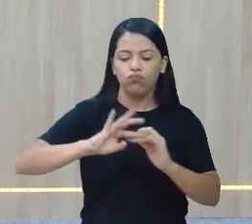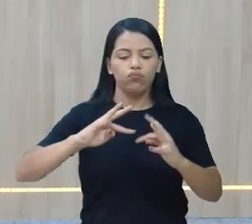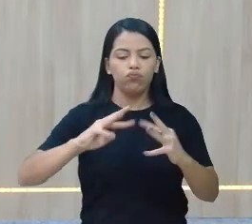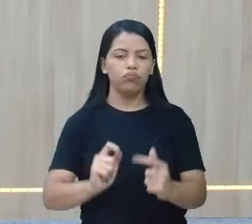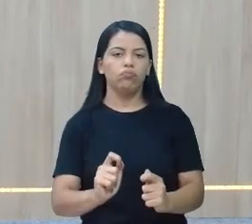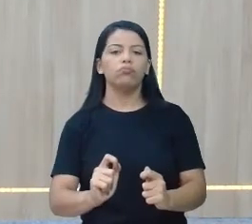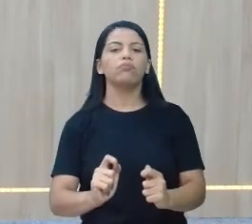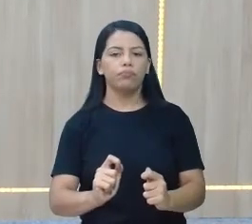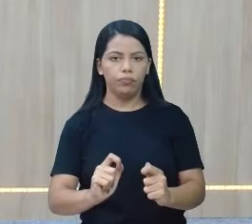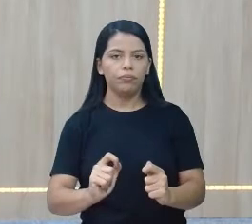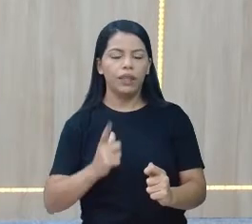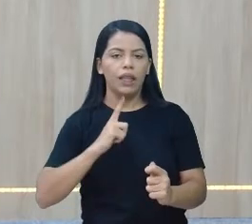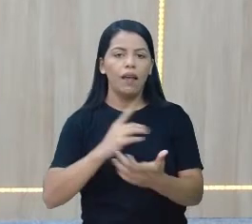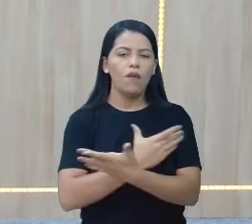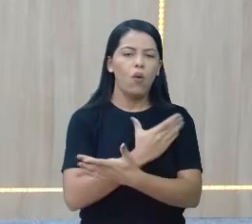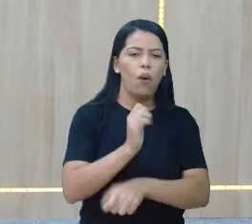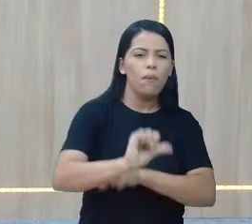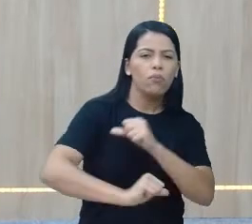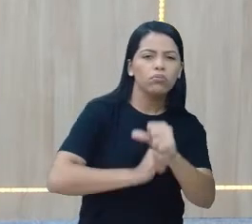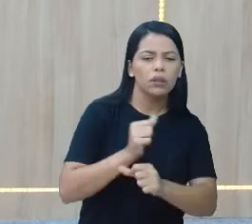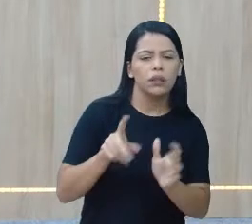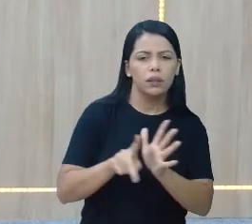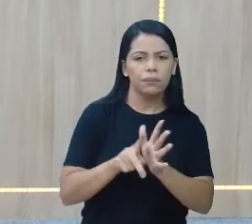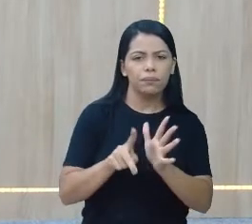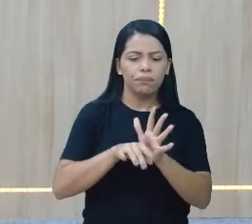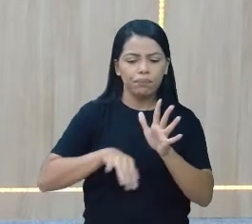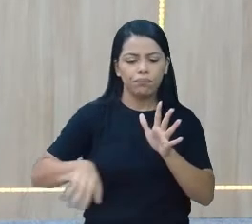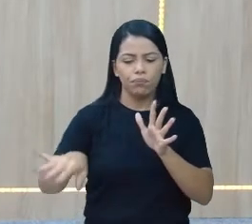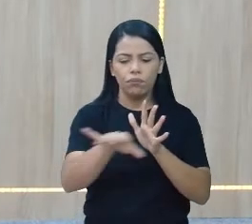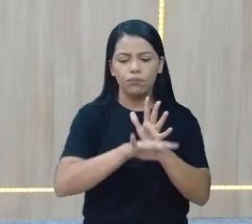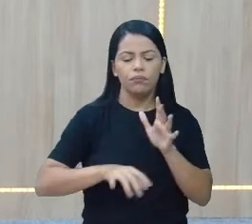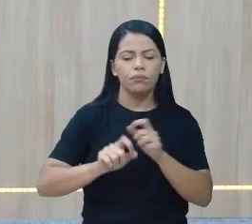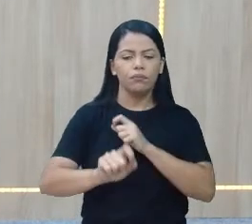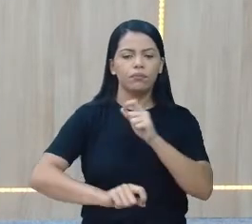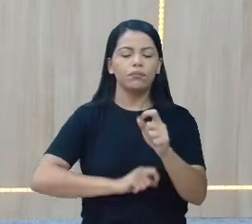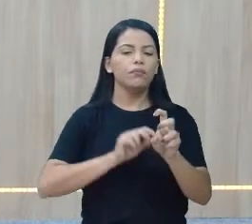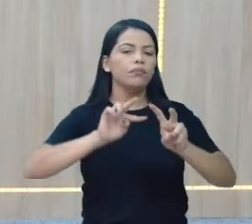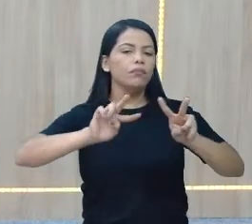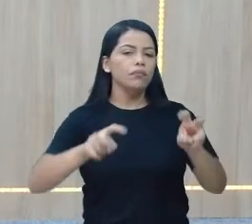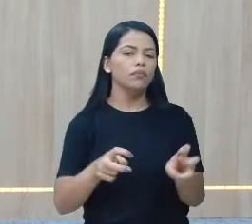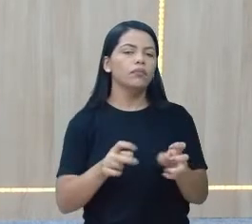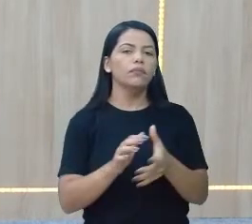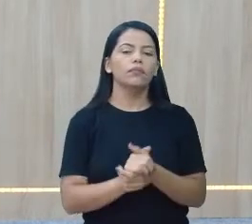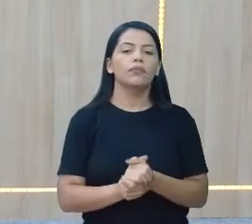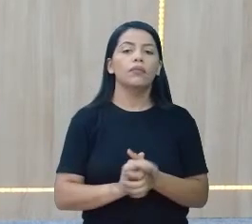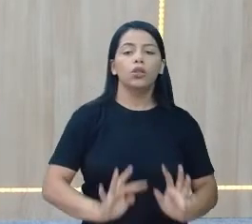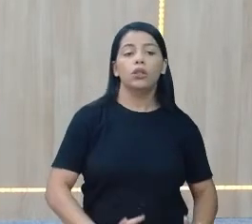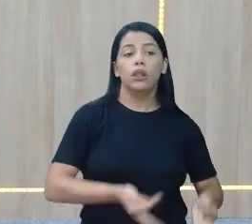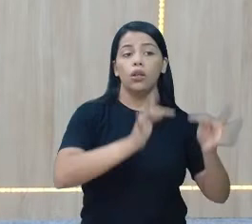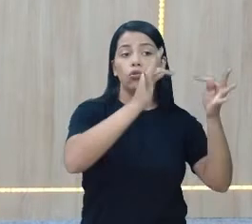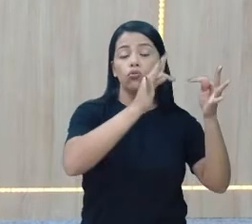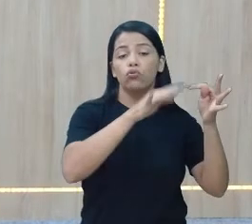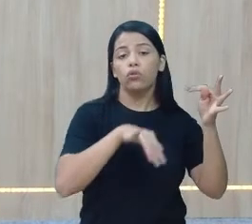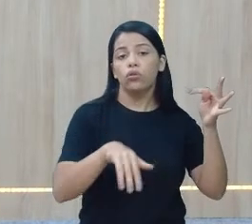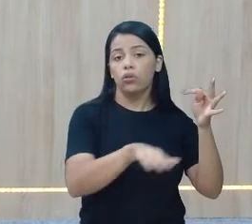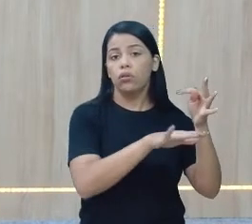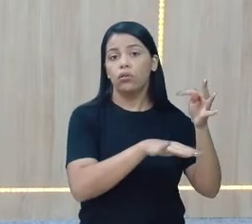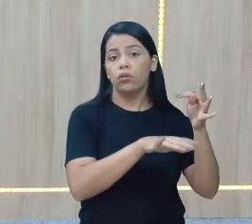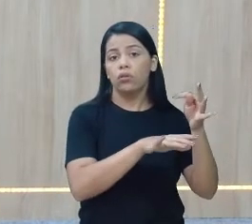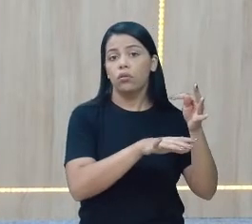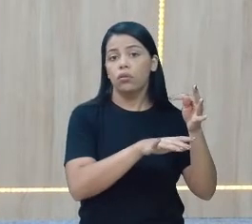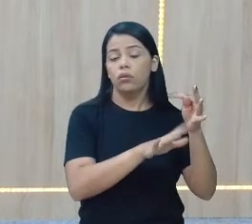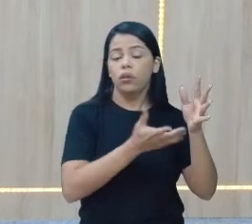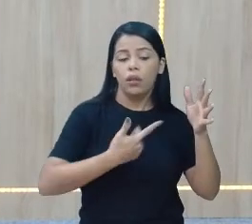sociedade, tivemos algumas transformações que ocorreram tanto na questão tecnológica, né? Nos meios